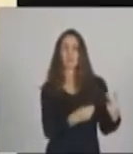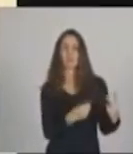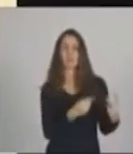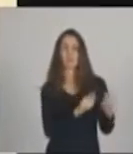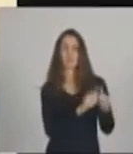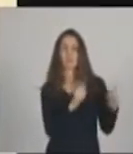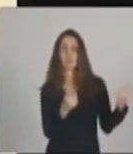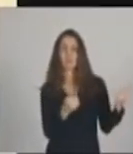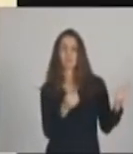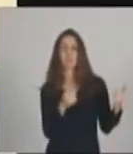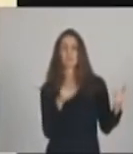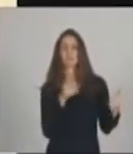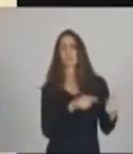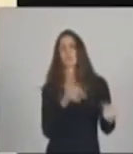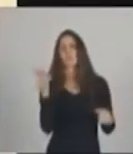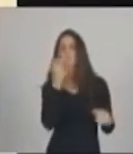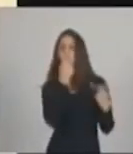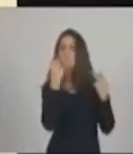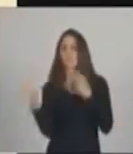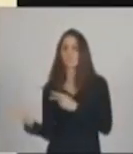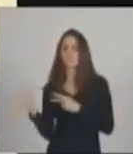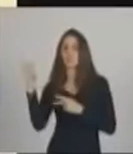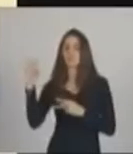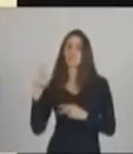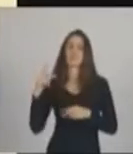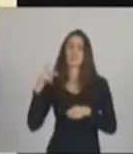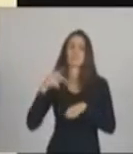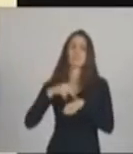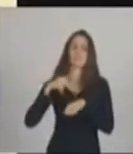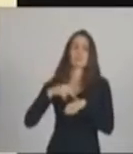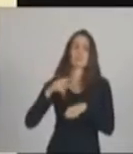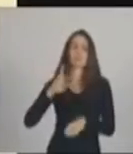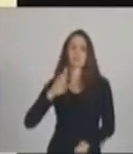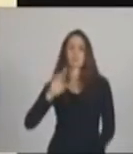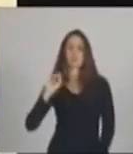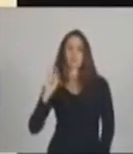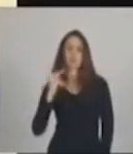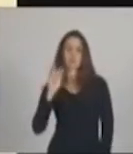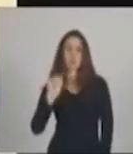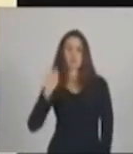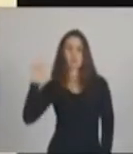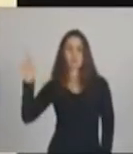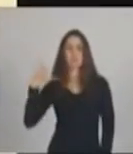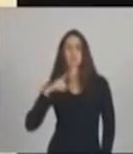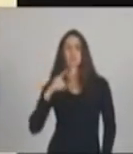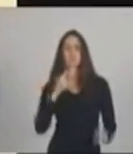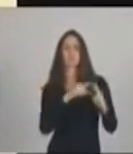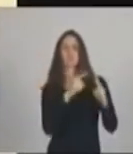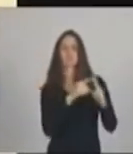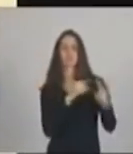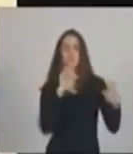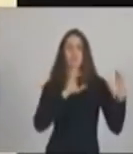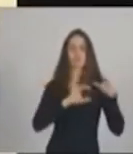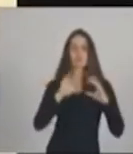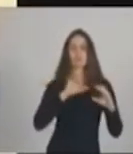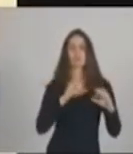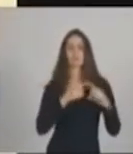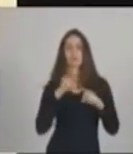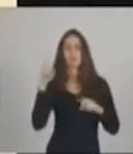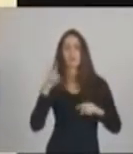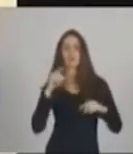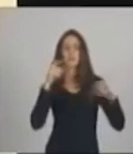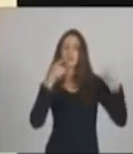que visitam Pedra Roxa lá em Bitirama conhecem essa dupla de gêmeos, que são os cantores, sempre quando a gente chega em Pedra